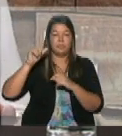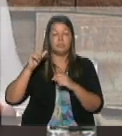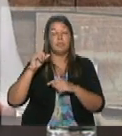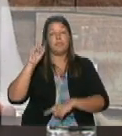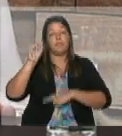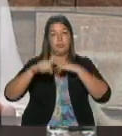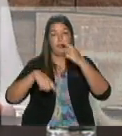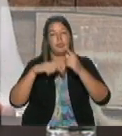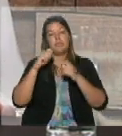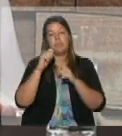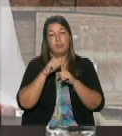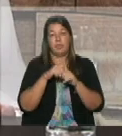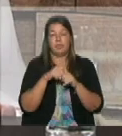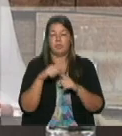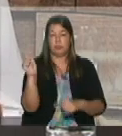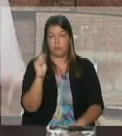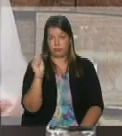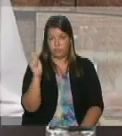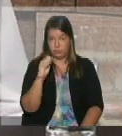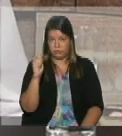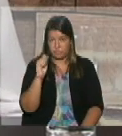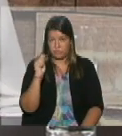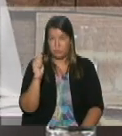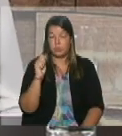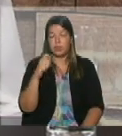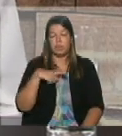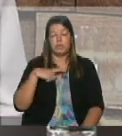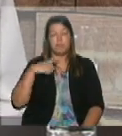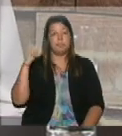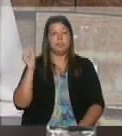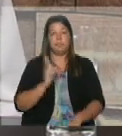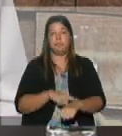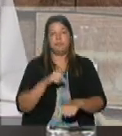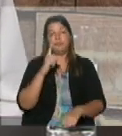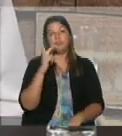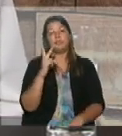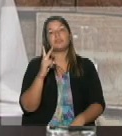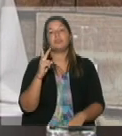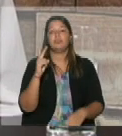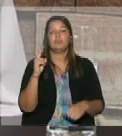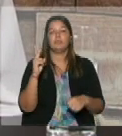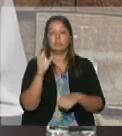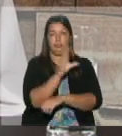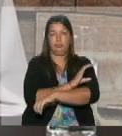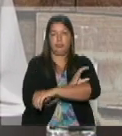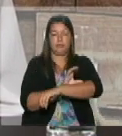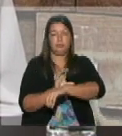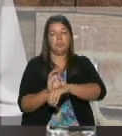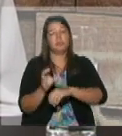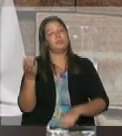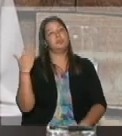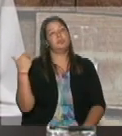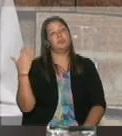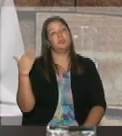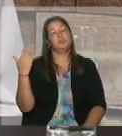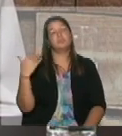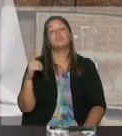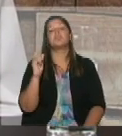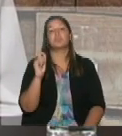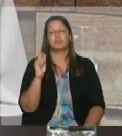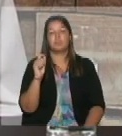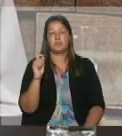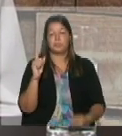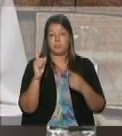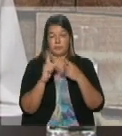em agosto houve dois marcos da cultura, né, da época, que